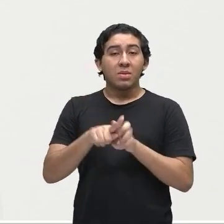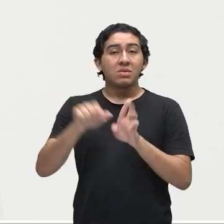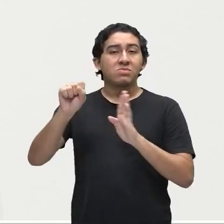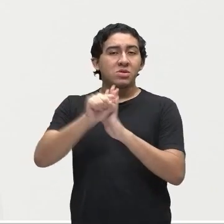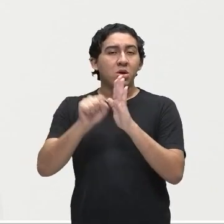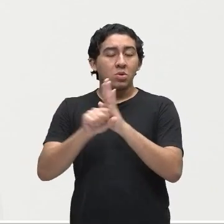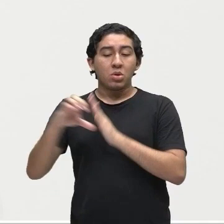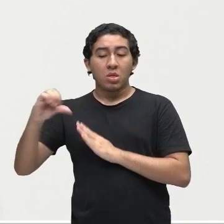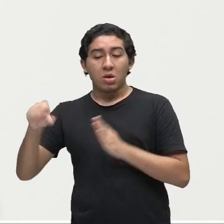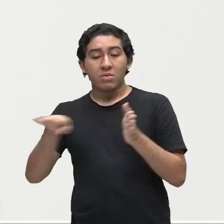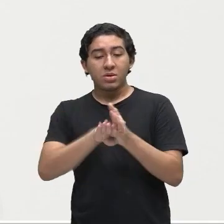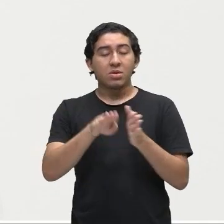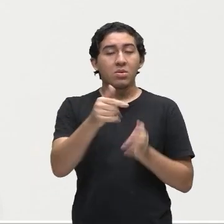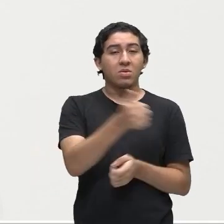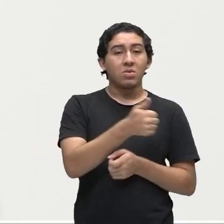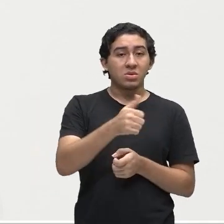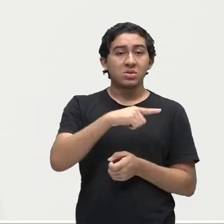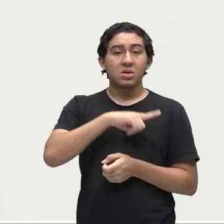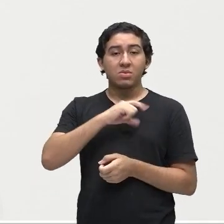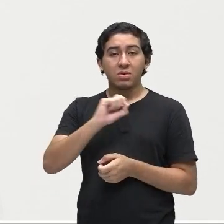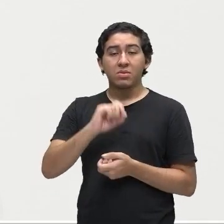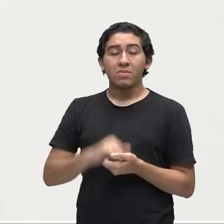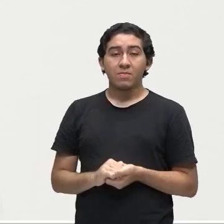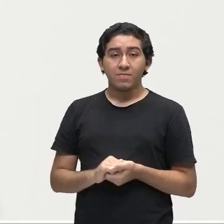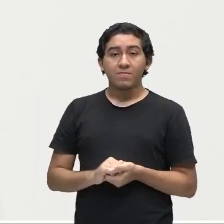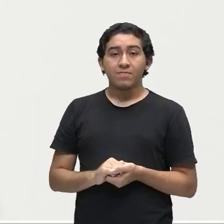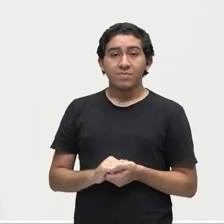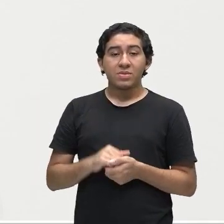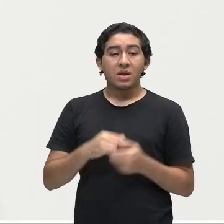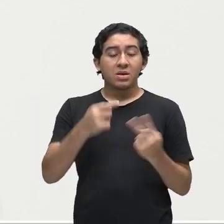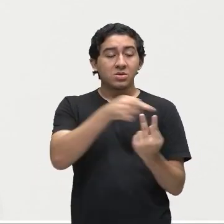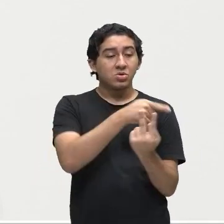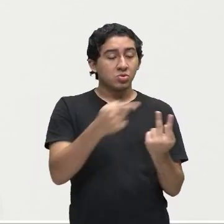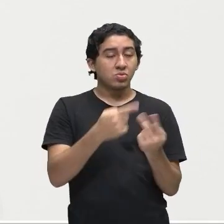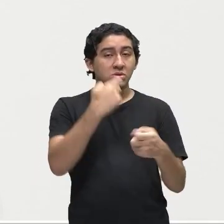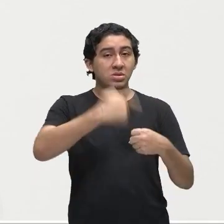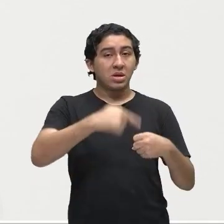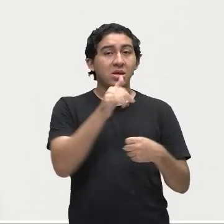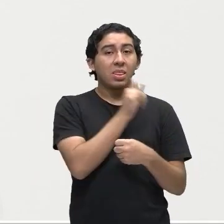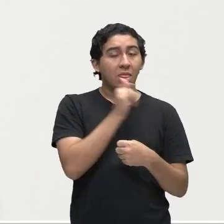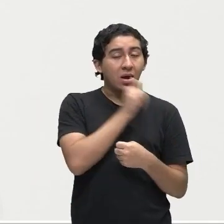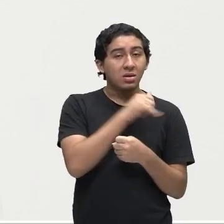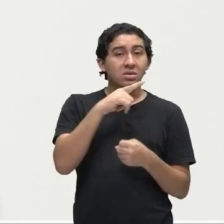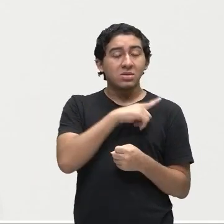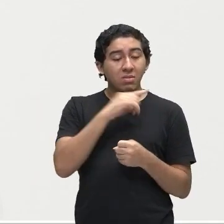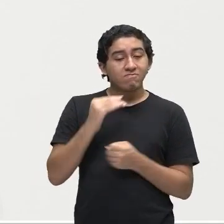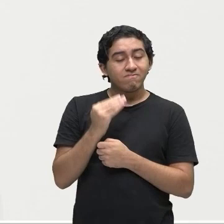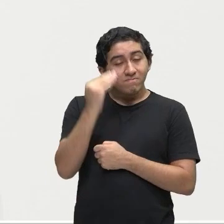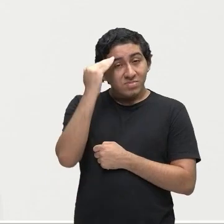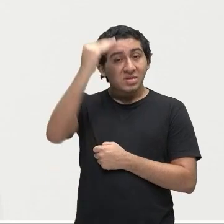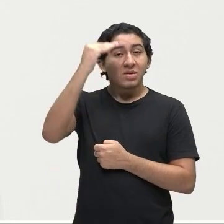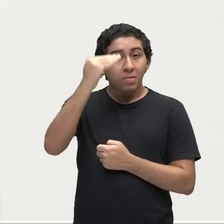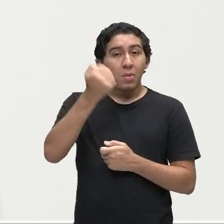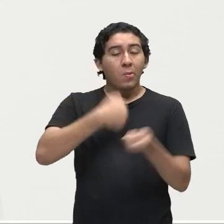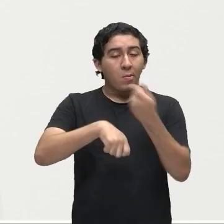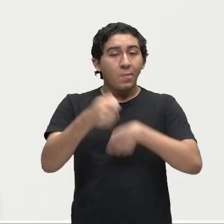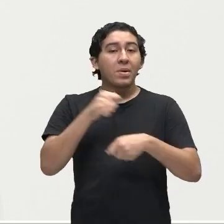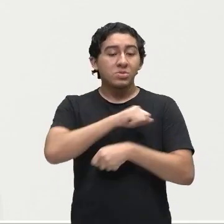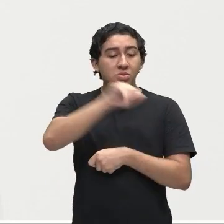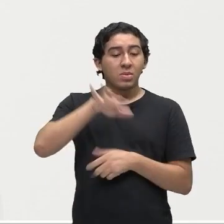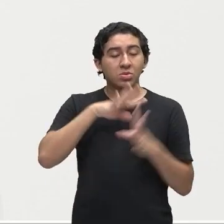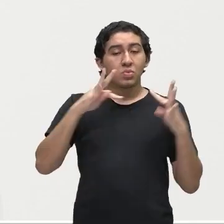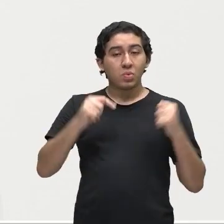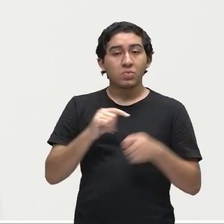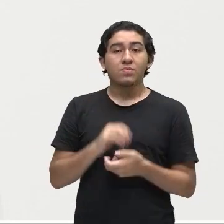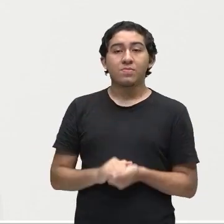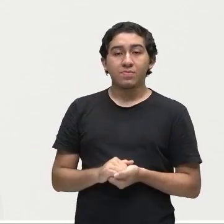e XI, a gente vai ter aqui Gênova e Veneza se destacando com essas atividades comerciais aqui em toda essa região. E nós